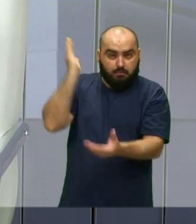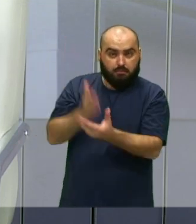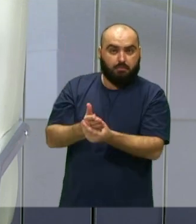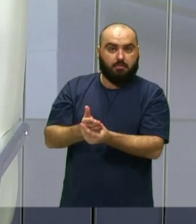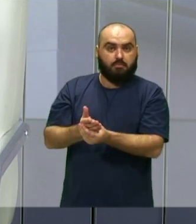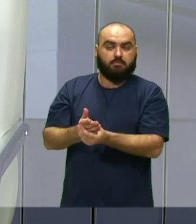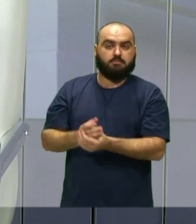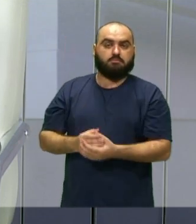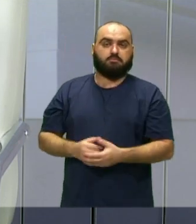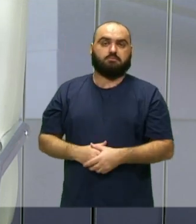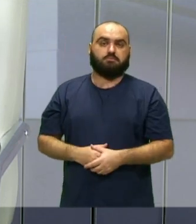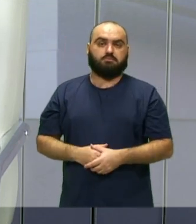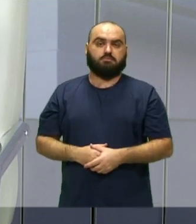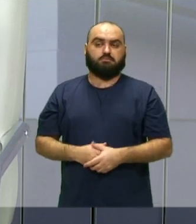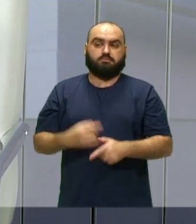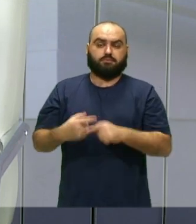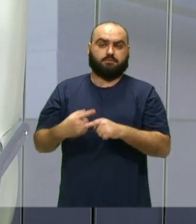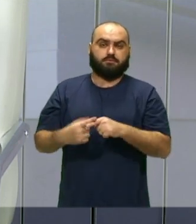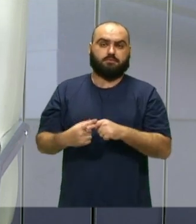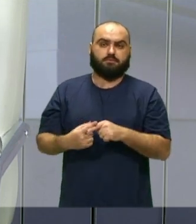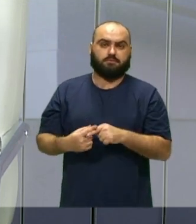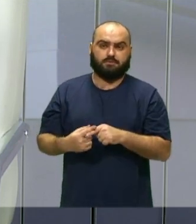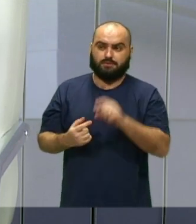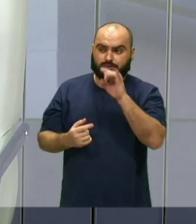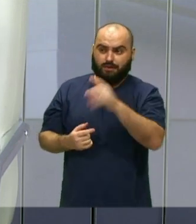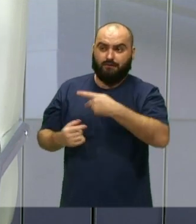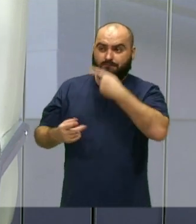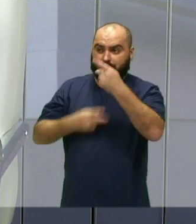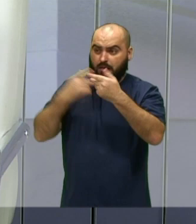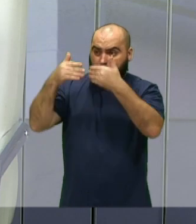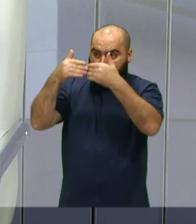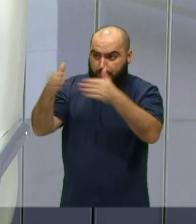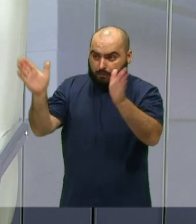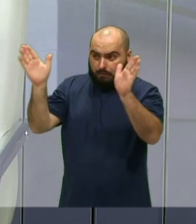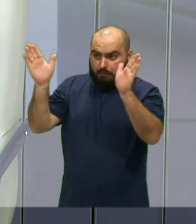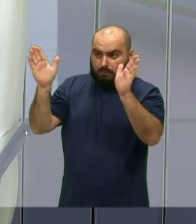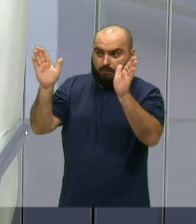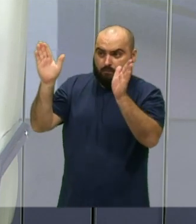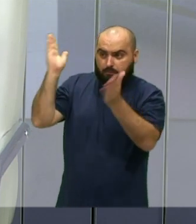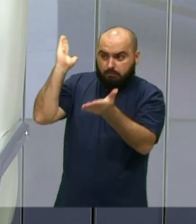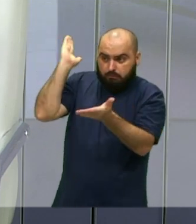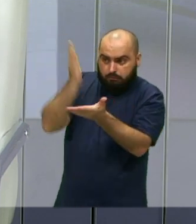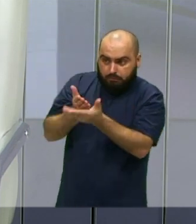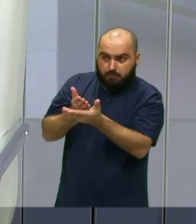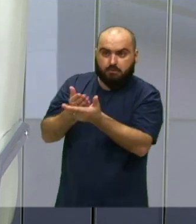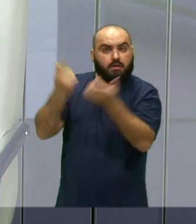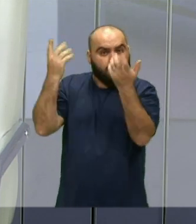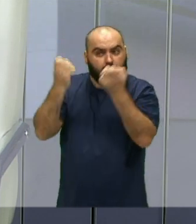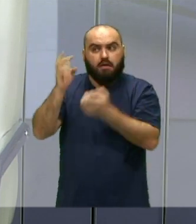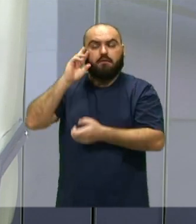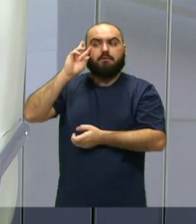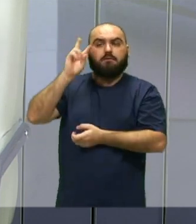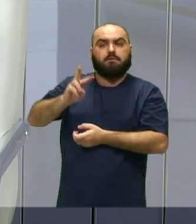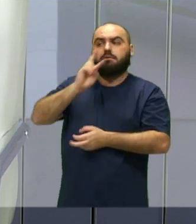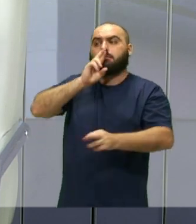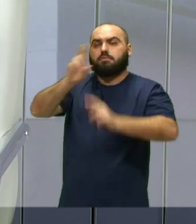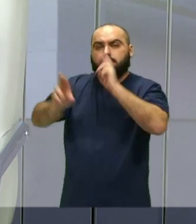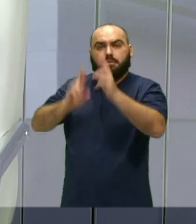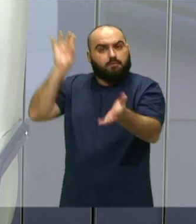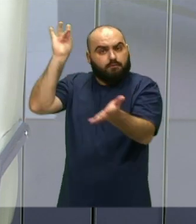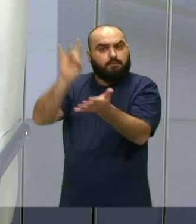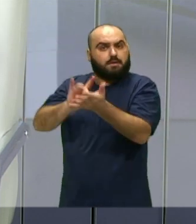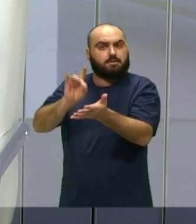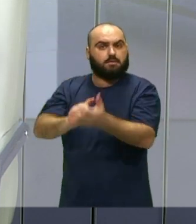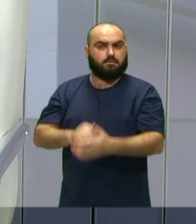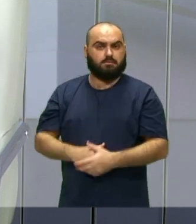encaminhamento, porque não basta dizer que abriu, a gente quer ver o resultado dessa história toda, porque uma pessoa dessa, se de fato ele